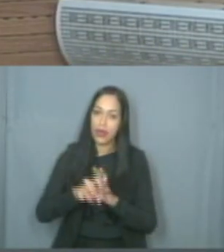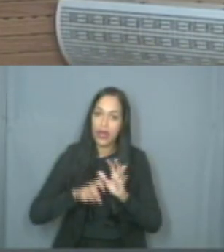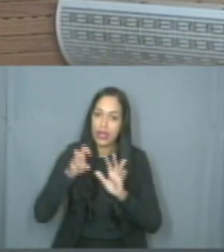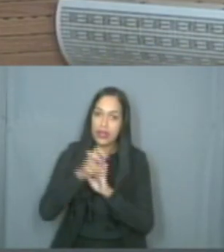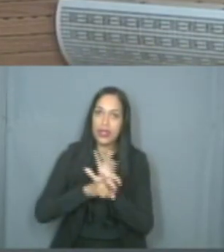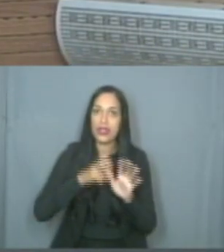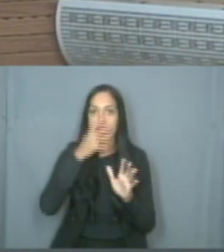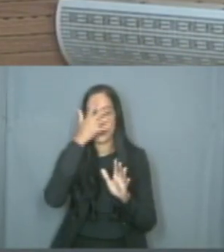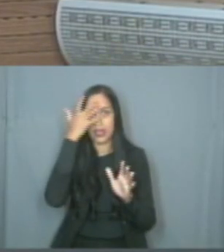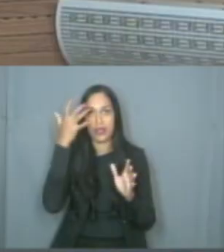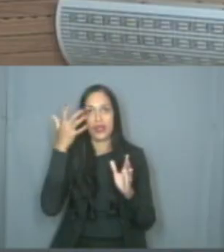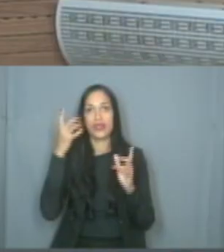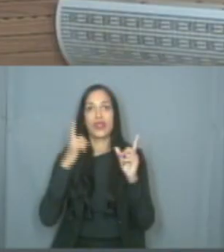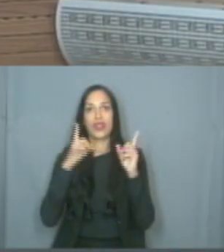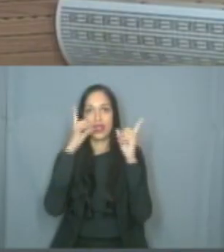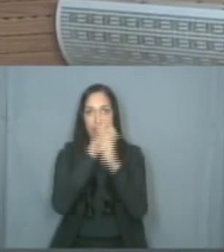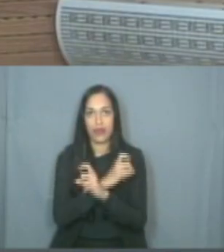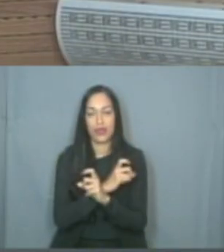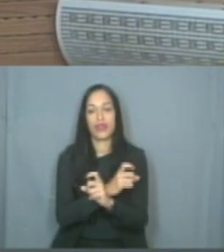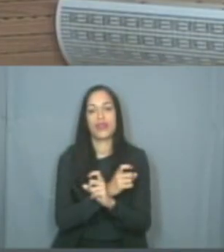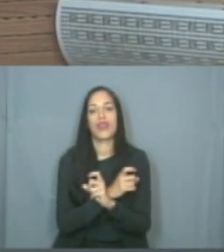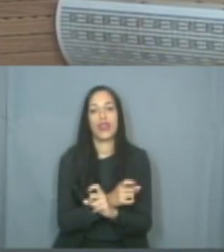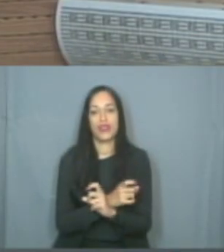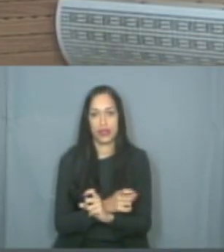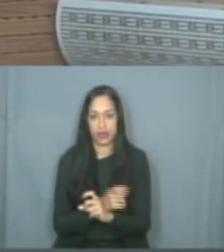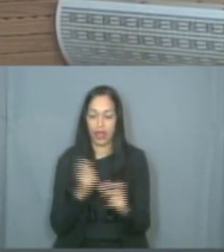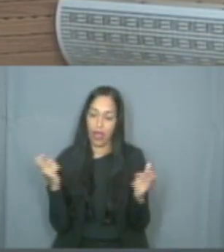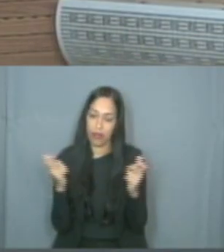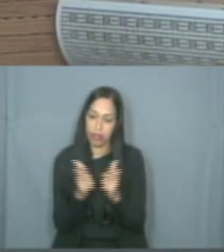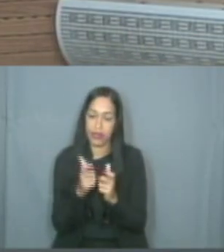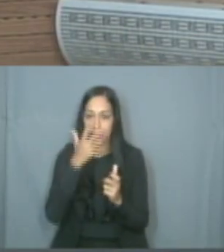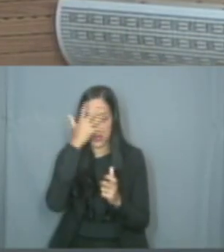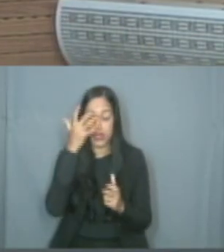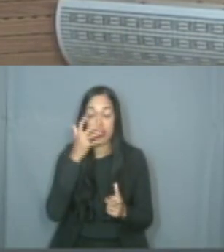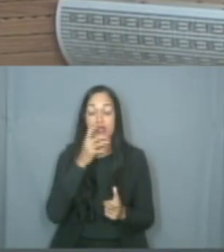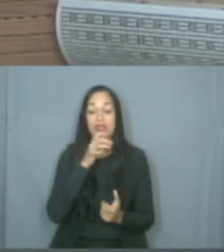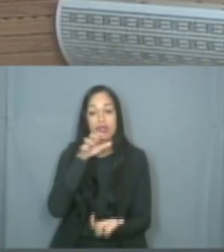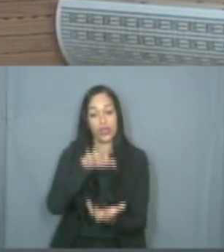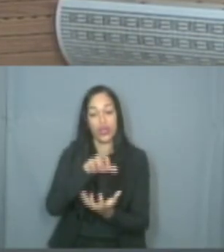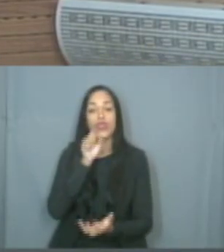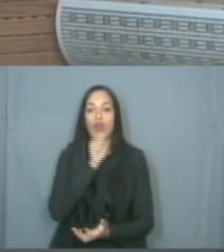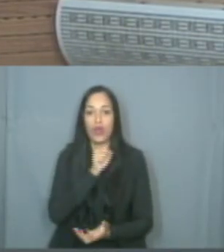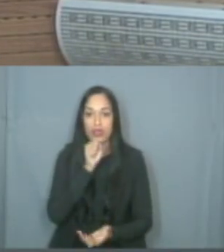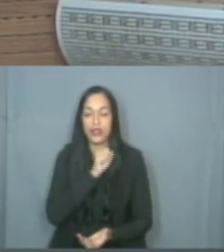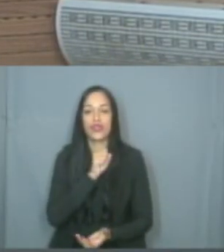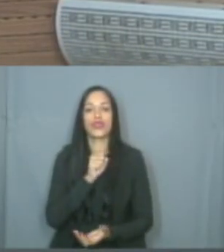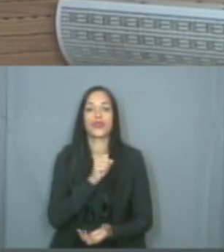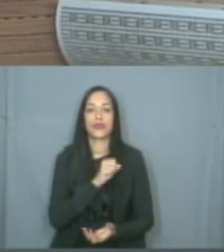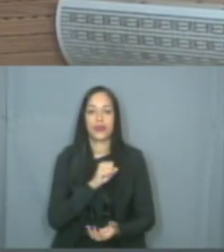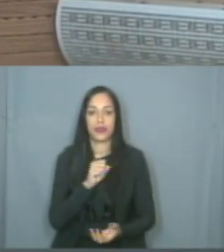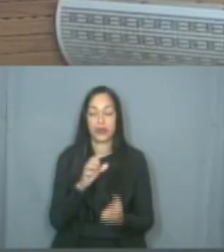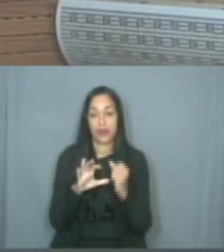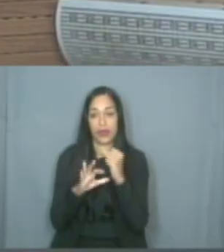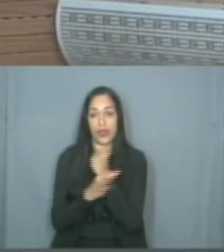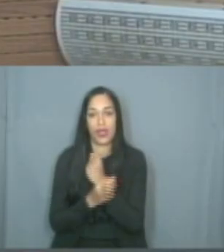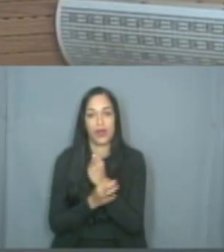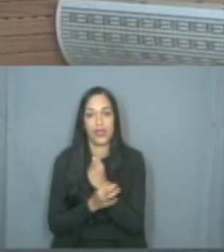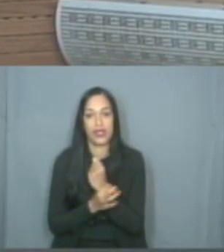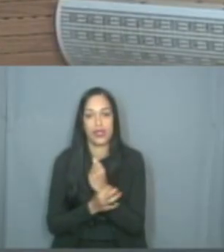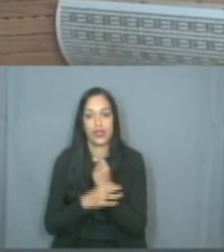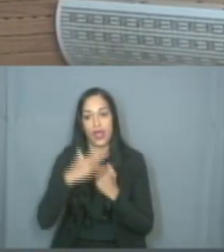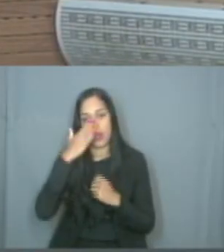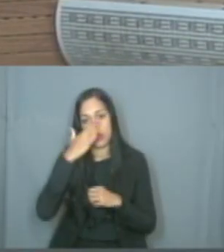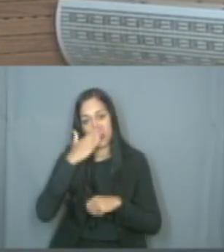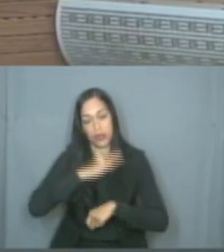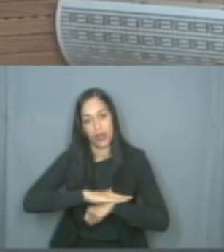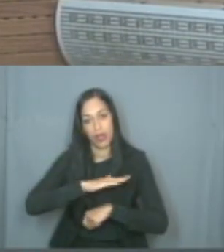de mobilidade ou reduzida, ou com muita dificuldade, como as pessoas idosas, possam fazer seu deslocamento com segurança. Ao mesmo tempo que a